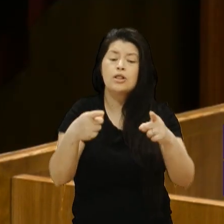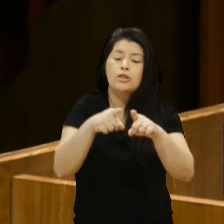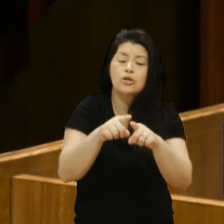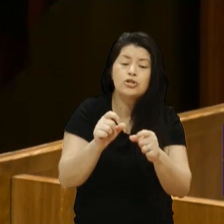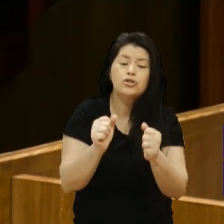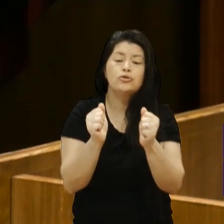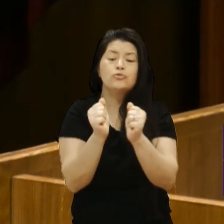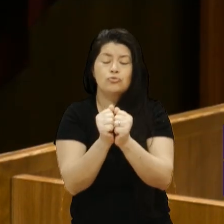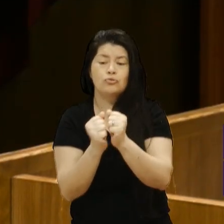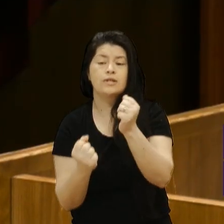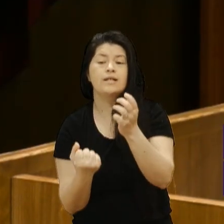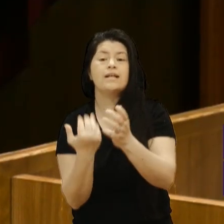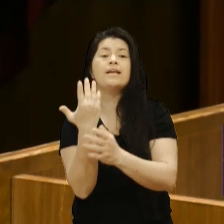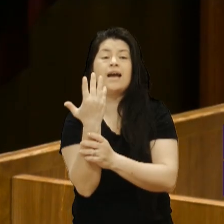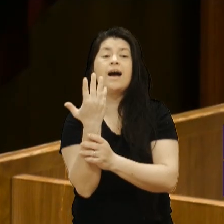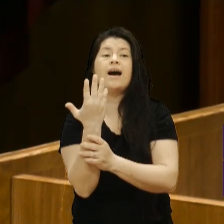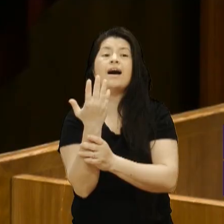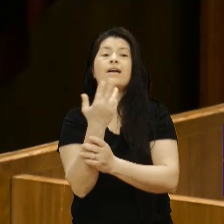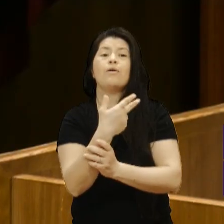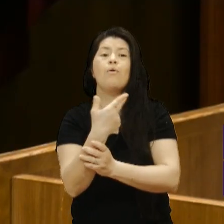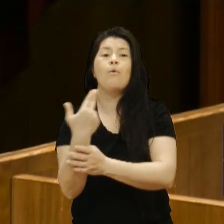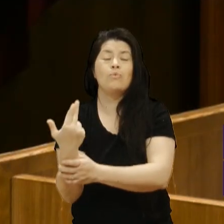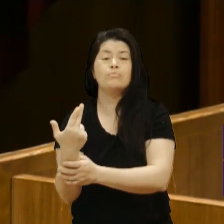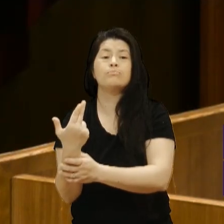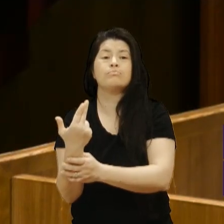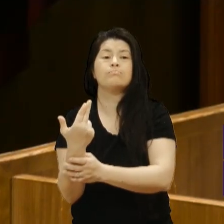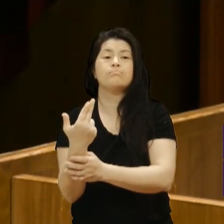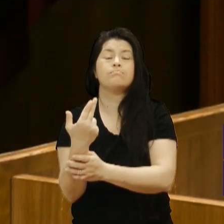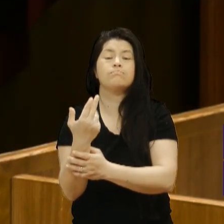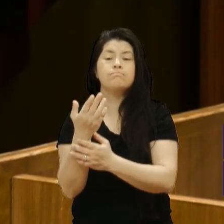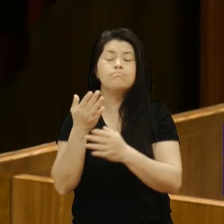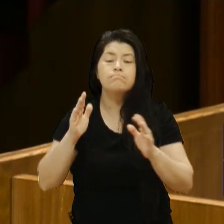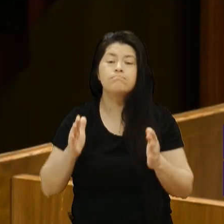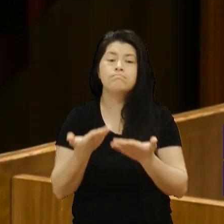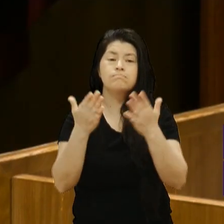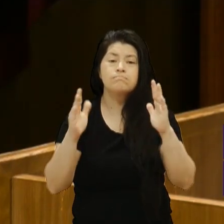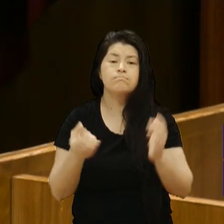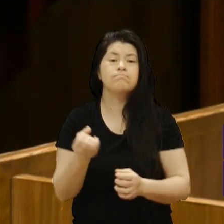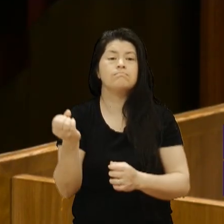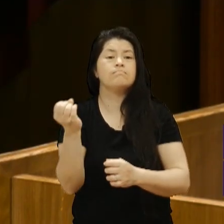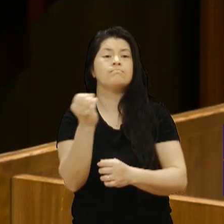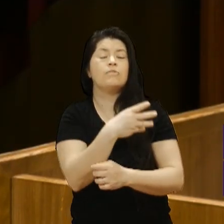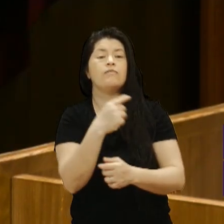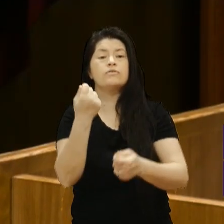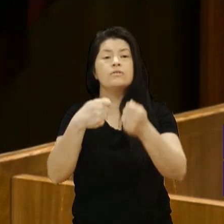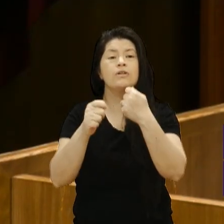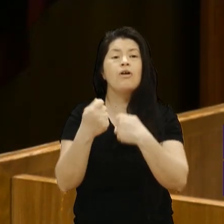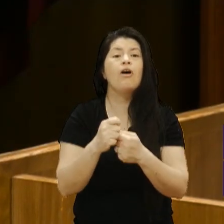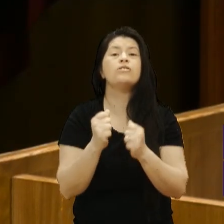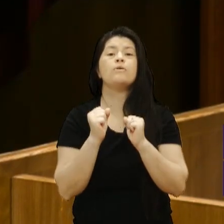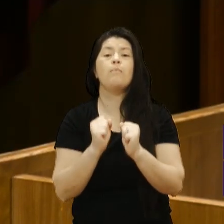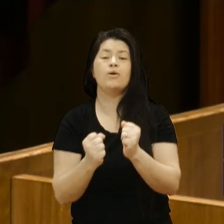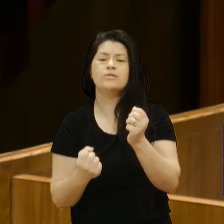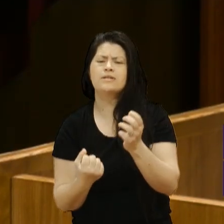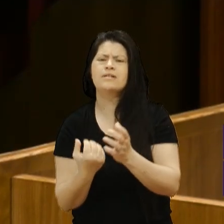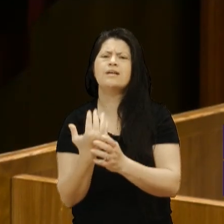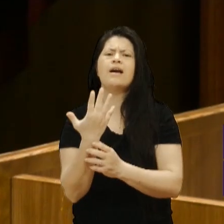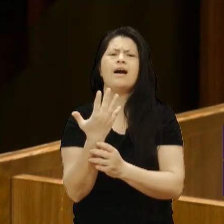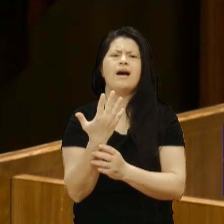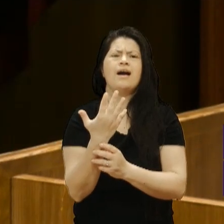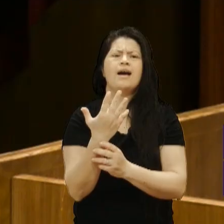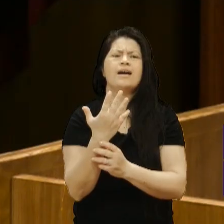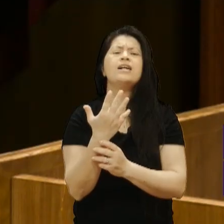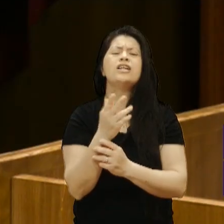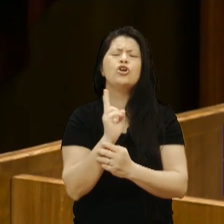criar condições, facilitar, apoiar e incentivar para que novos negócios possam nascer e para que aqueles que já existem